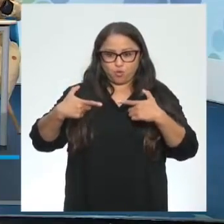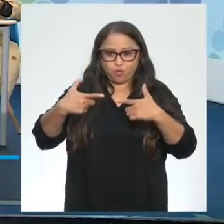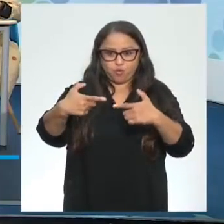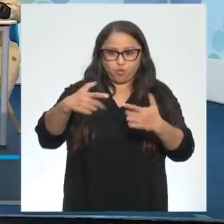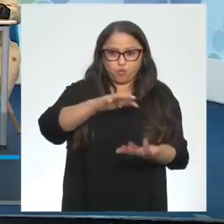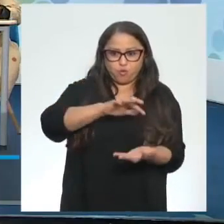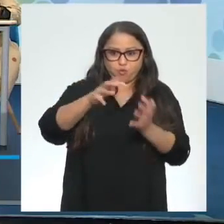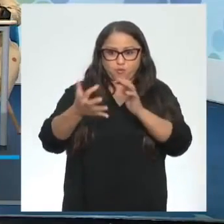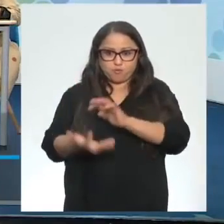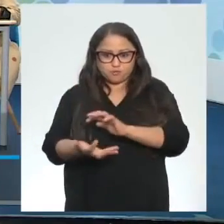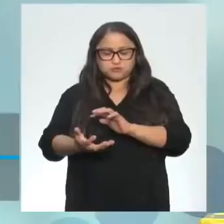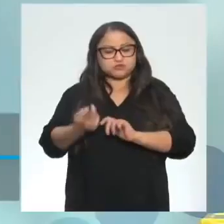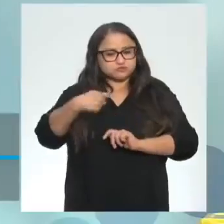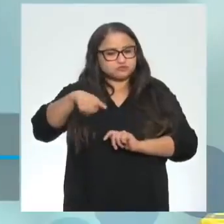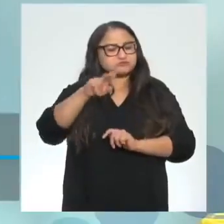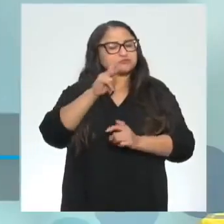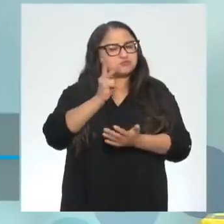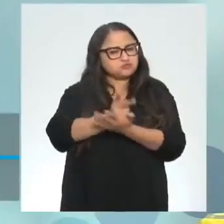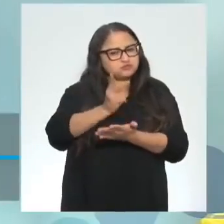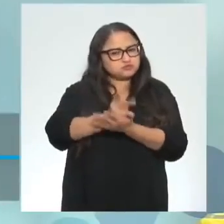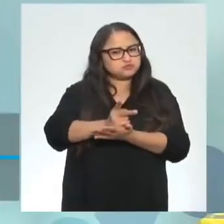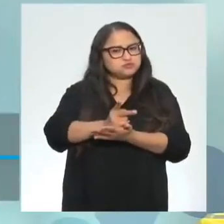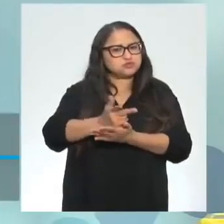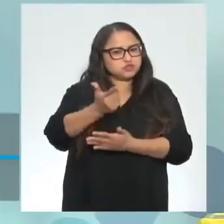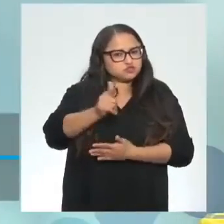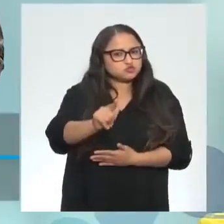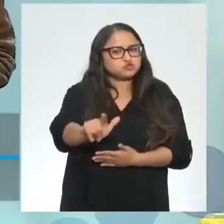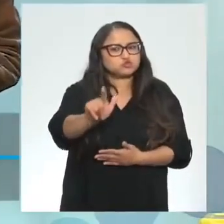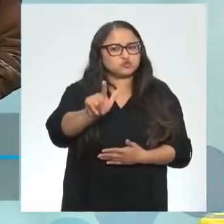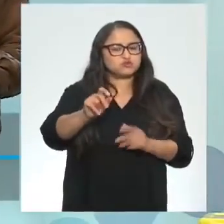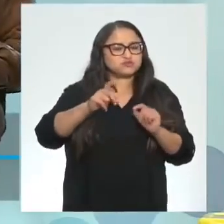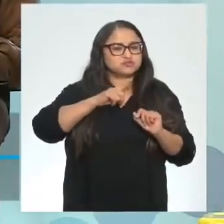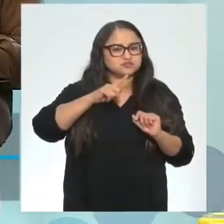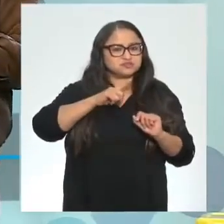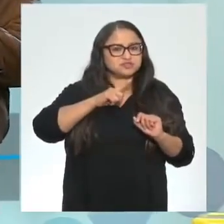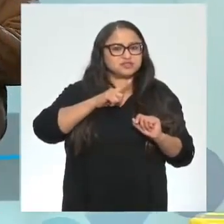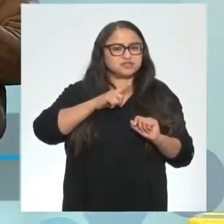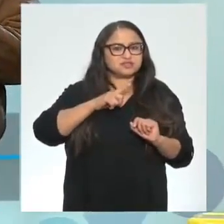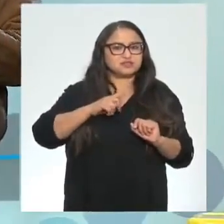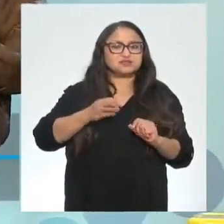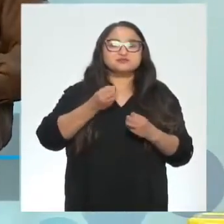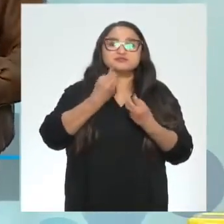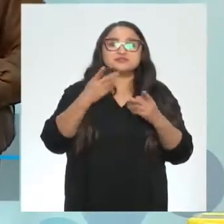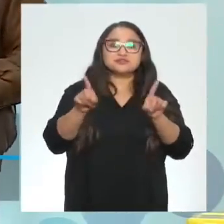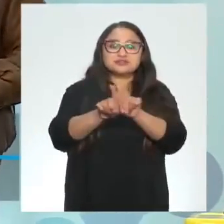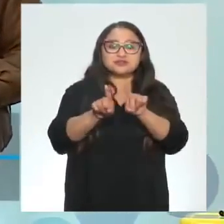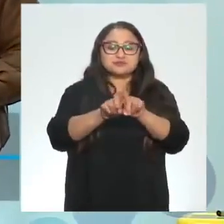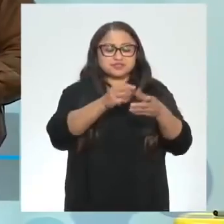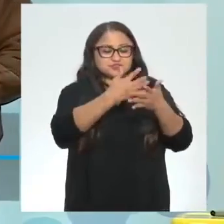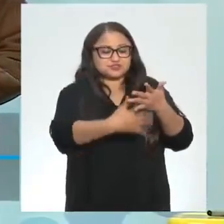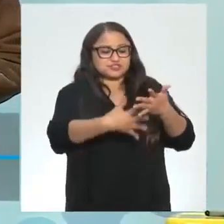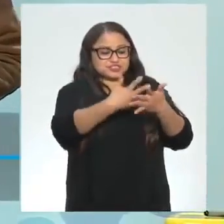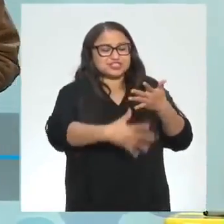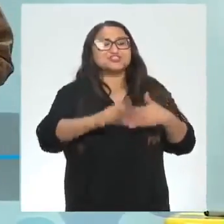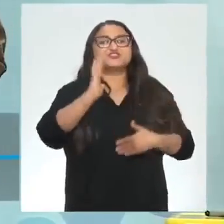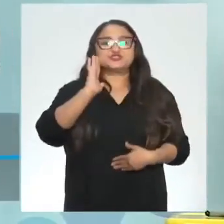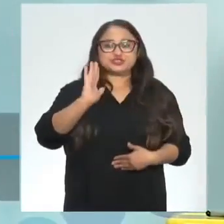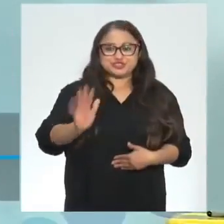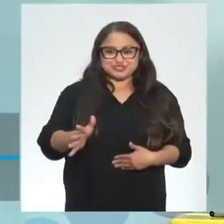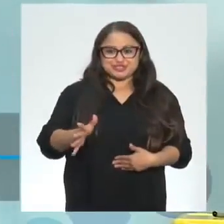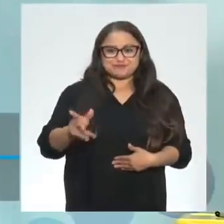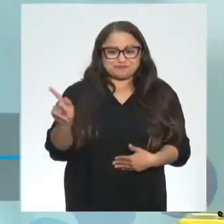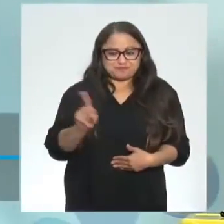iremos continuar esse assunto quentíssimo da aula de História. E o chat já está subindo,